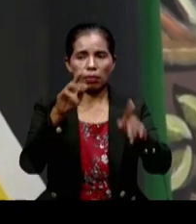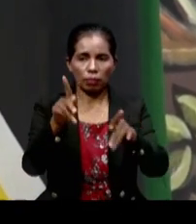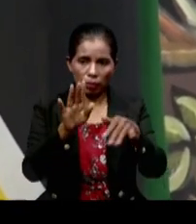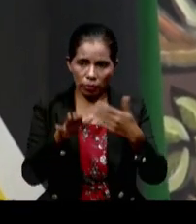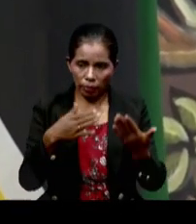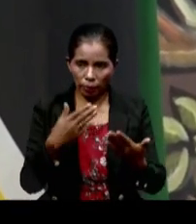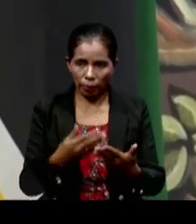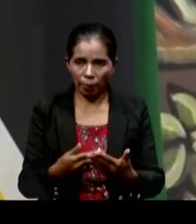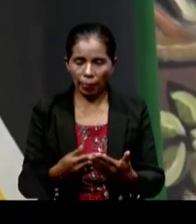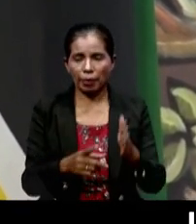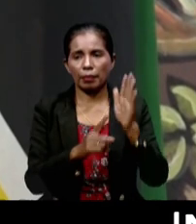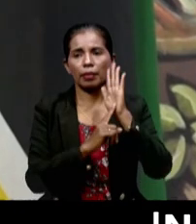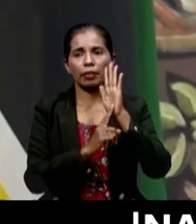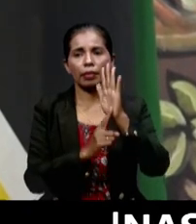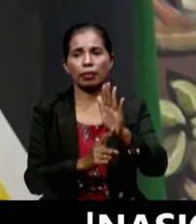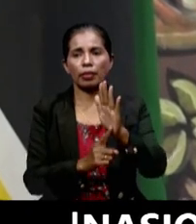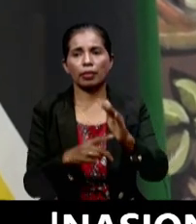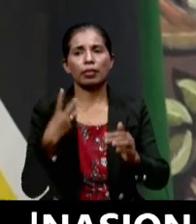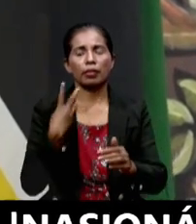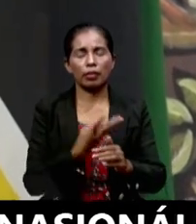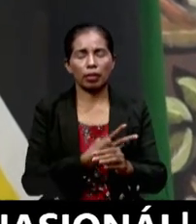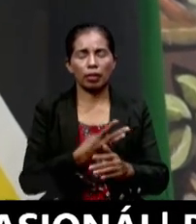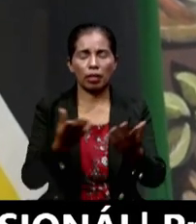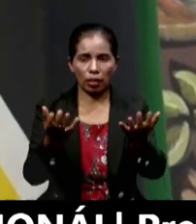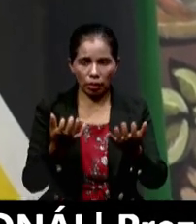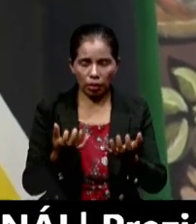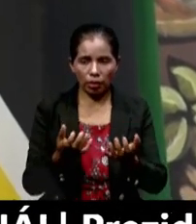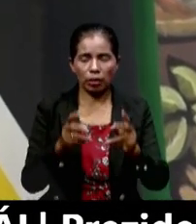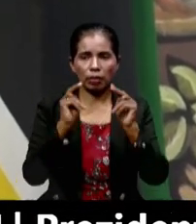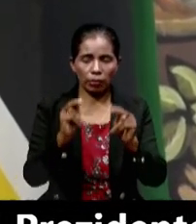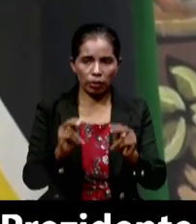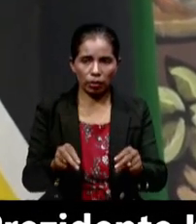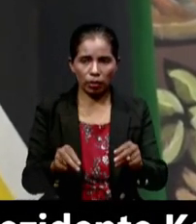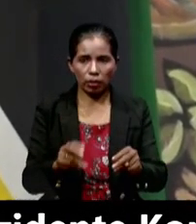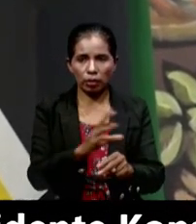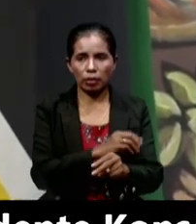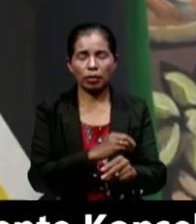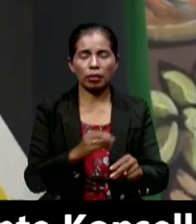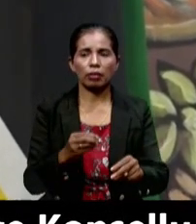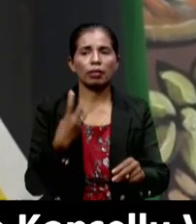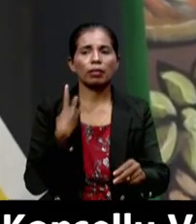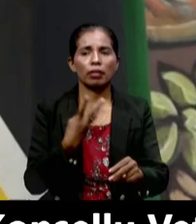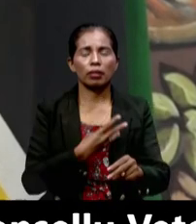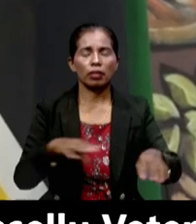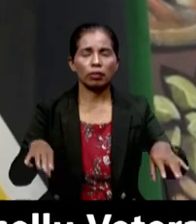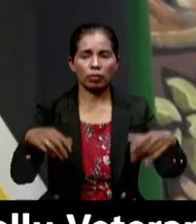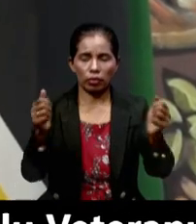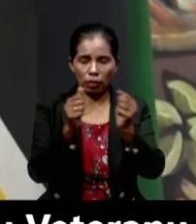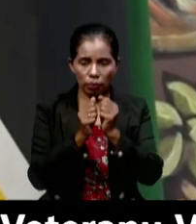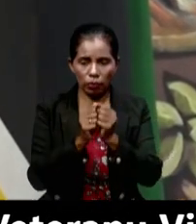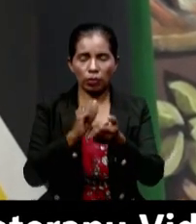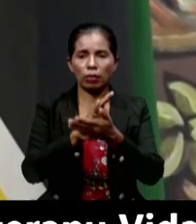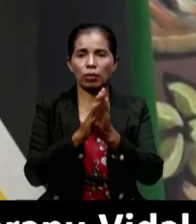e transmitimos o nosso interesse em fortalecermos cada vez mais as relações de